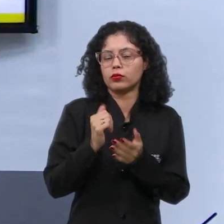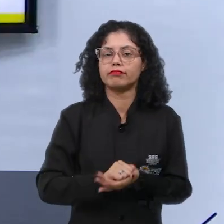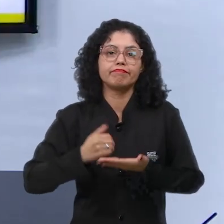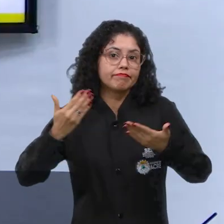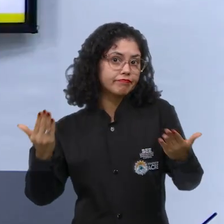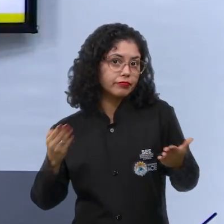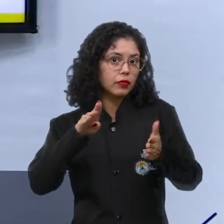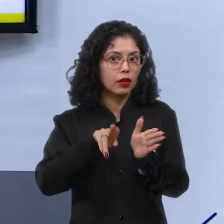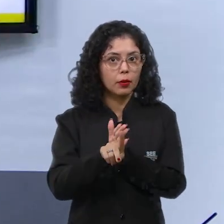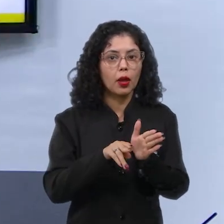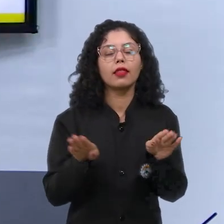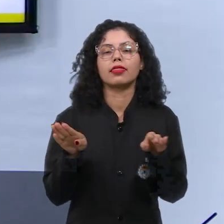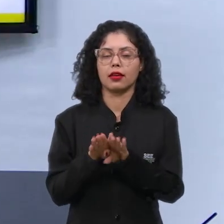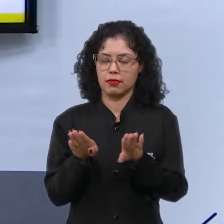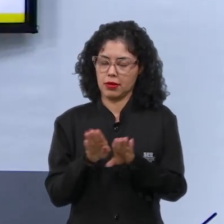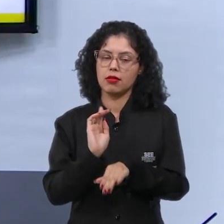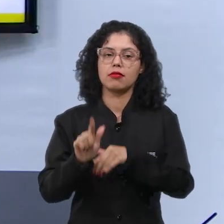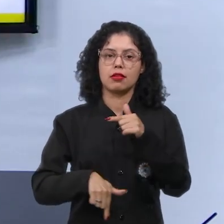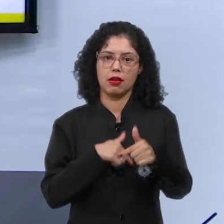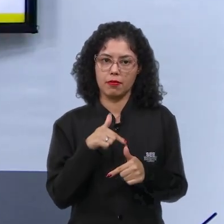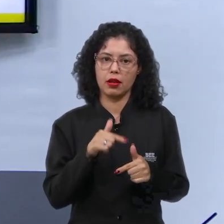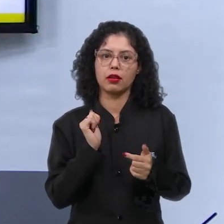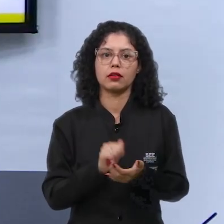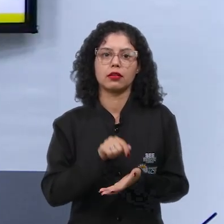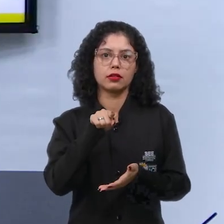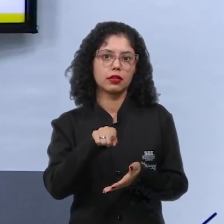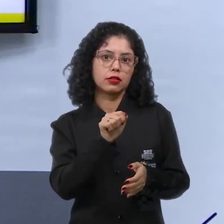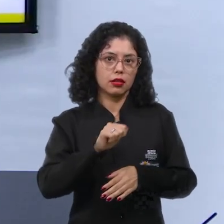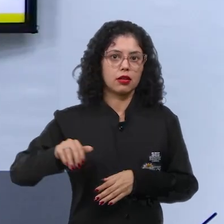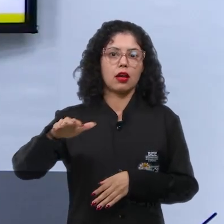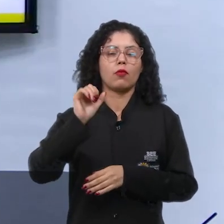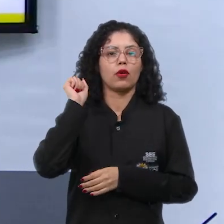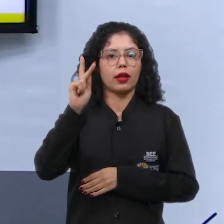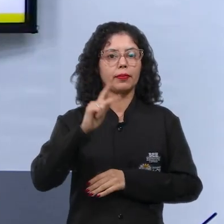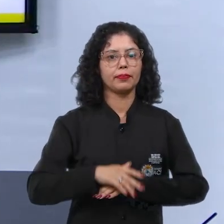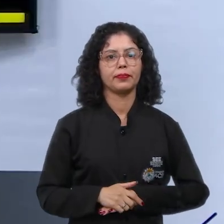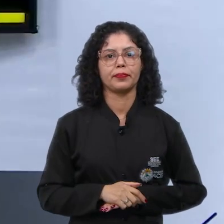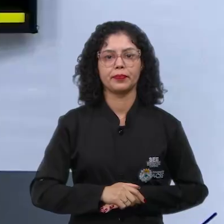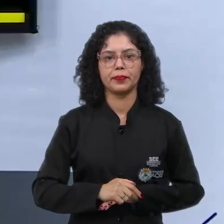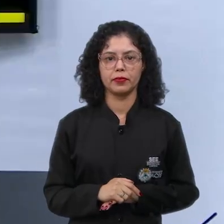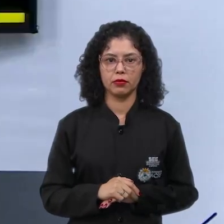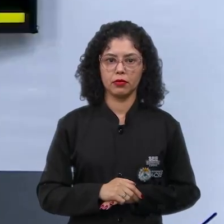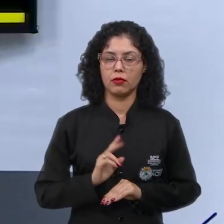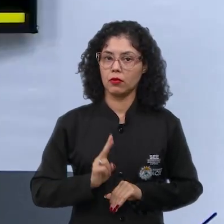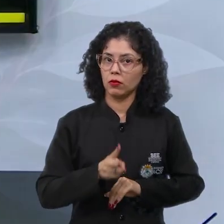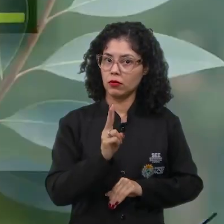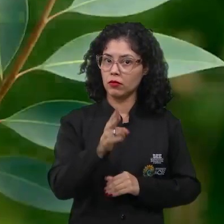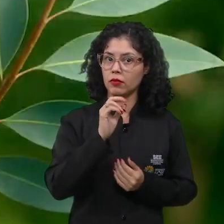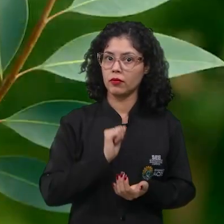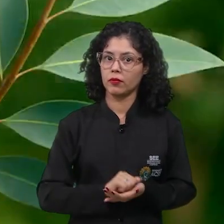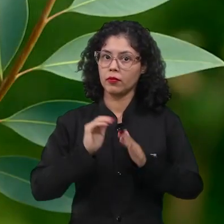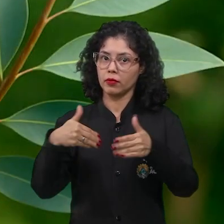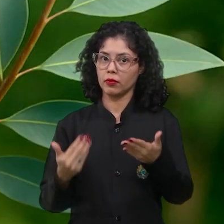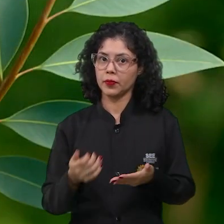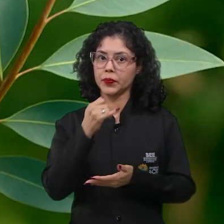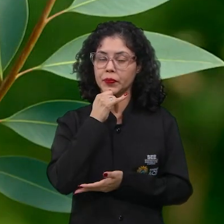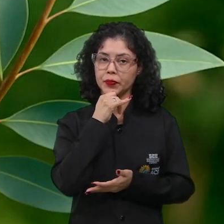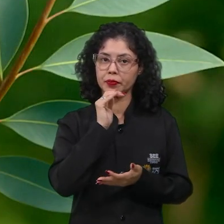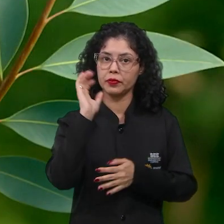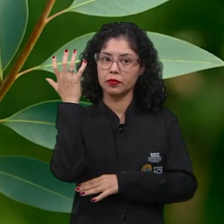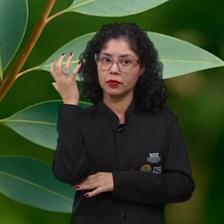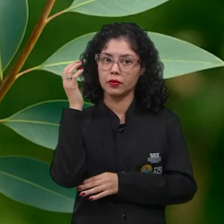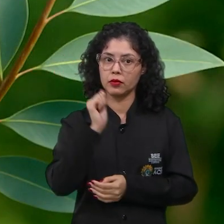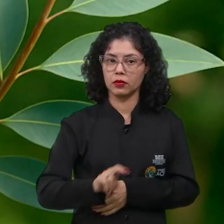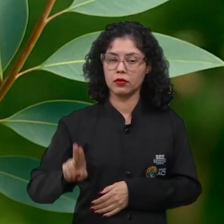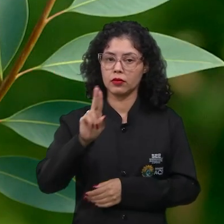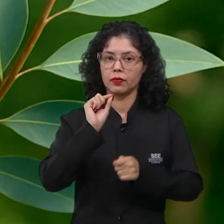a biofábrica, ela também trabalha nesse campo, tá ok? Continuando aqui, quais são os exemplos de plantas que